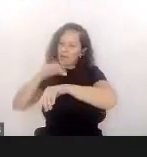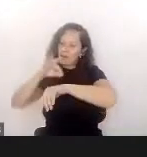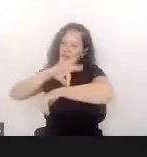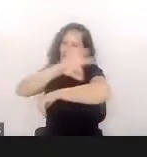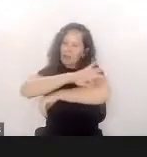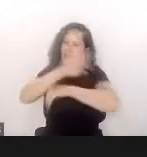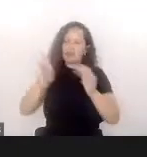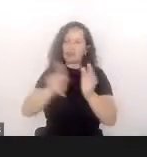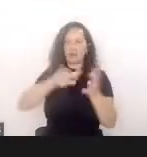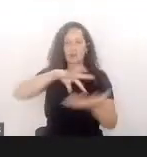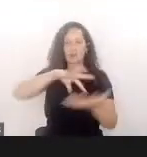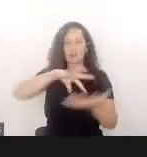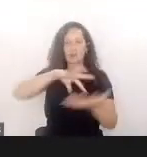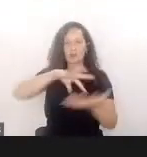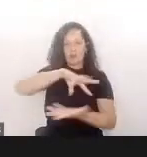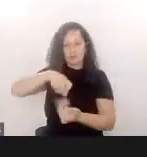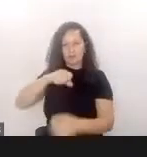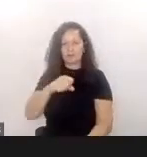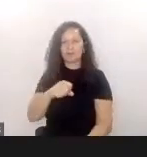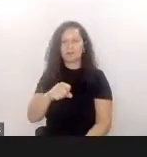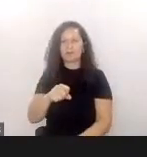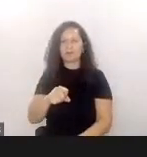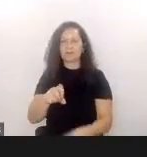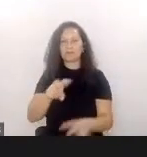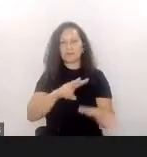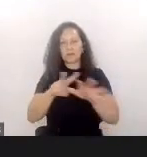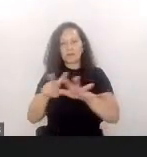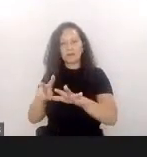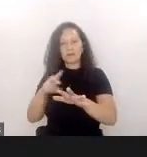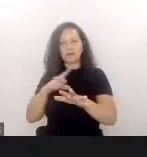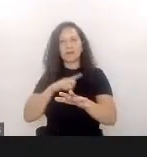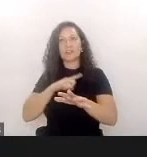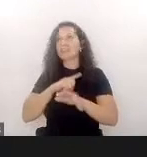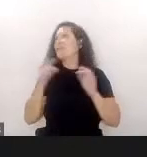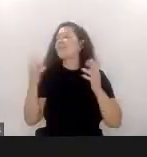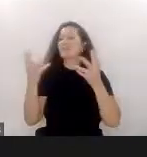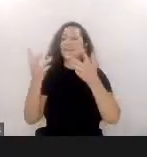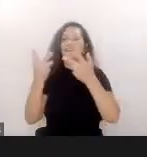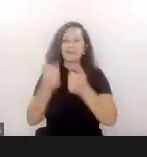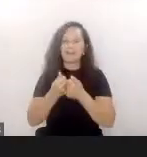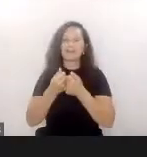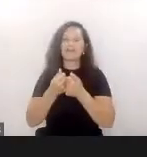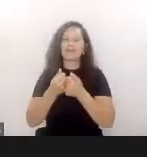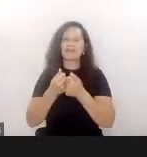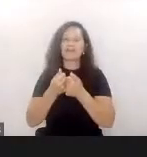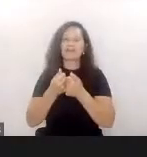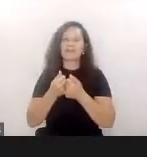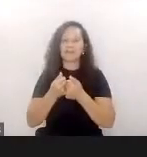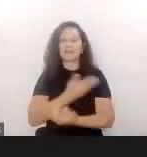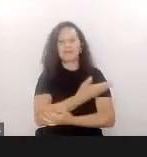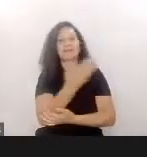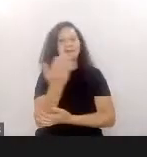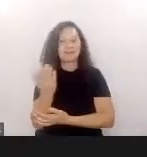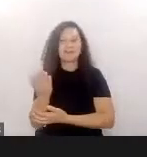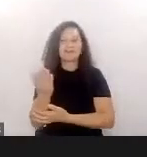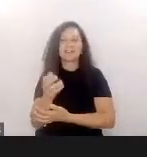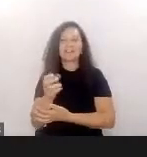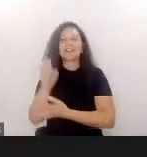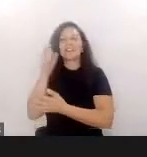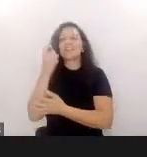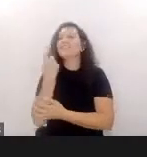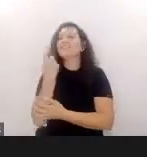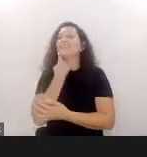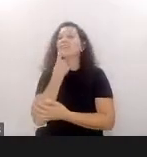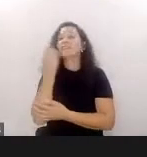E essa semana tem um anúncio incrível, então fiquem, sexta-feira vocês vão saber provavelmente, alguma coisa